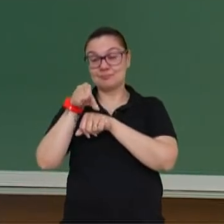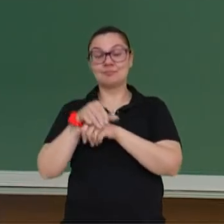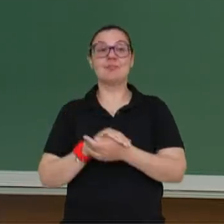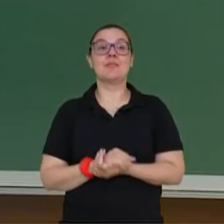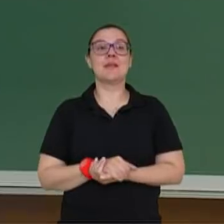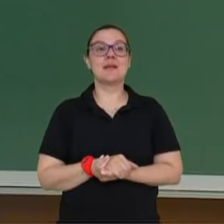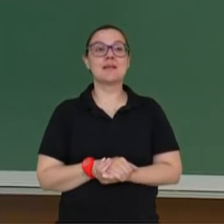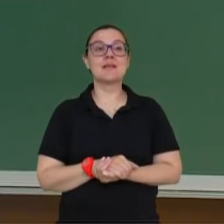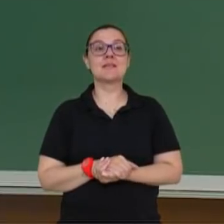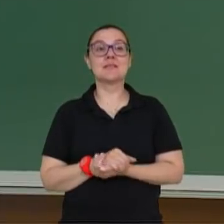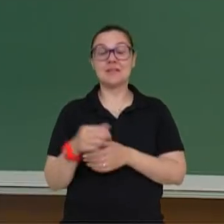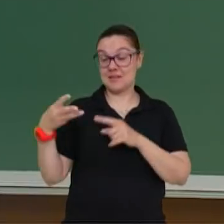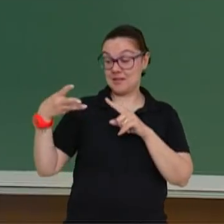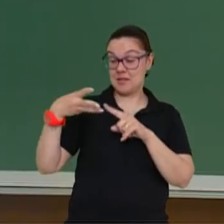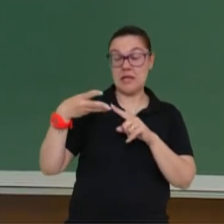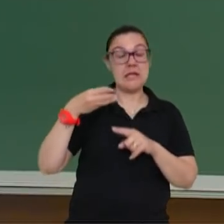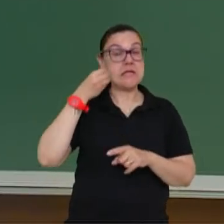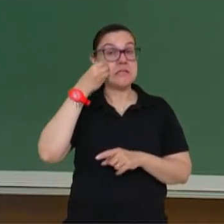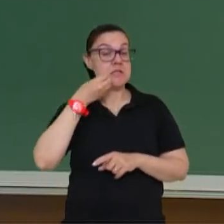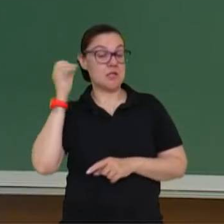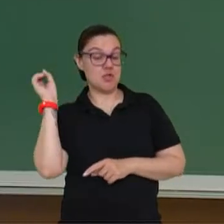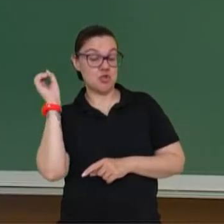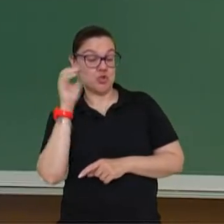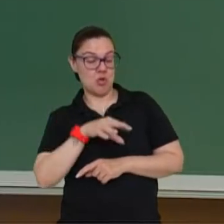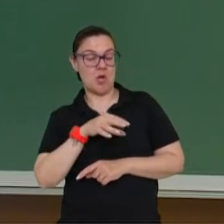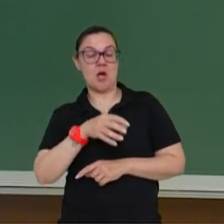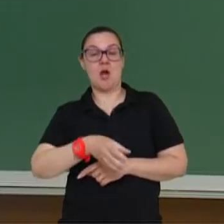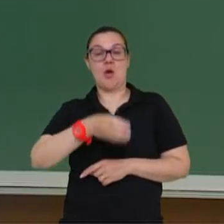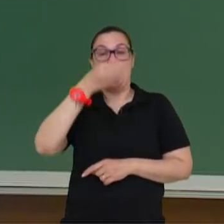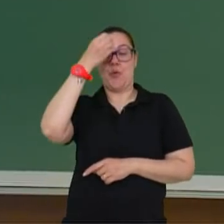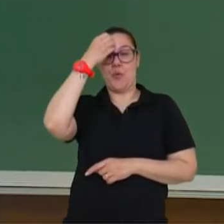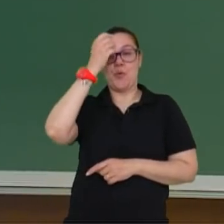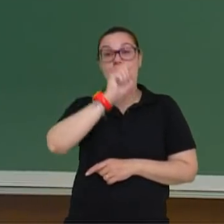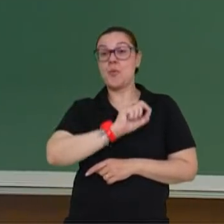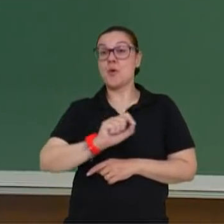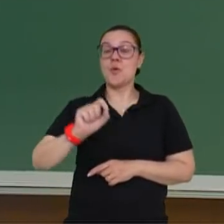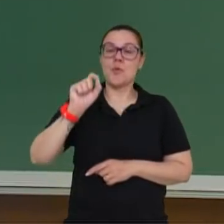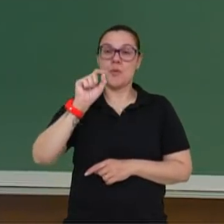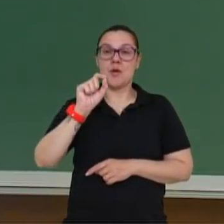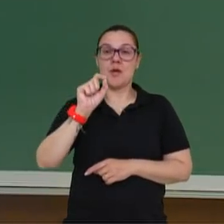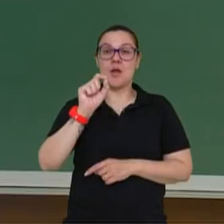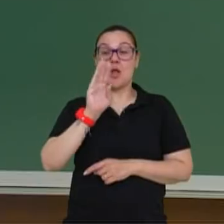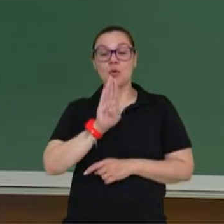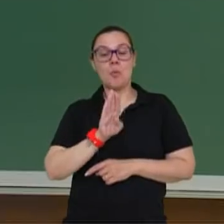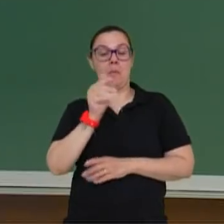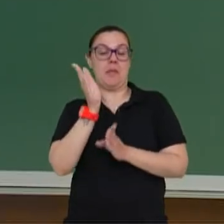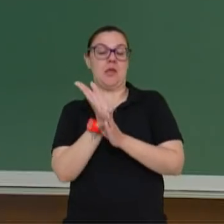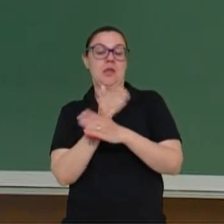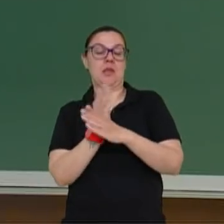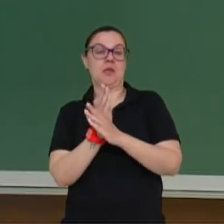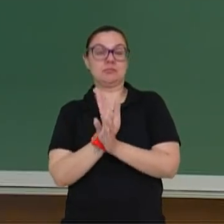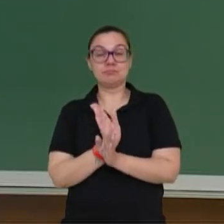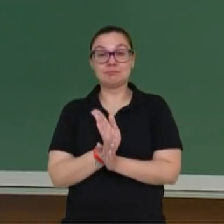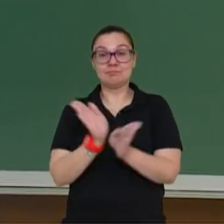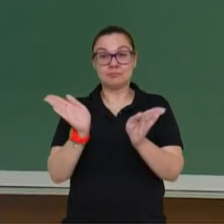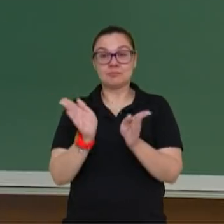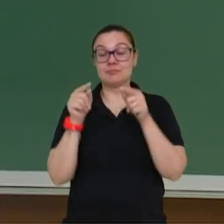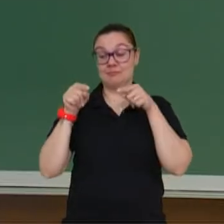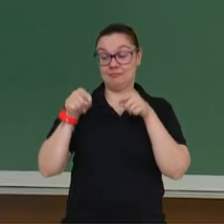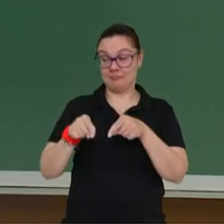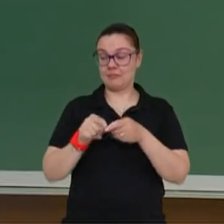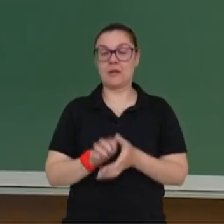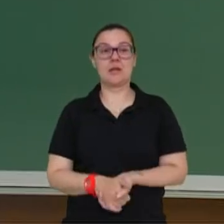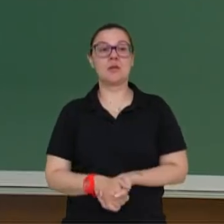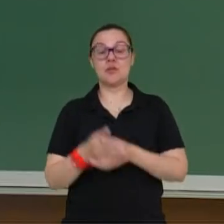indireta. 3. Tentei jogar a culpa no bitransitivo. Olha só, tá?